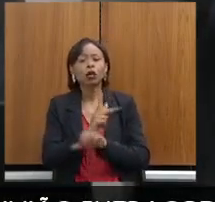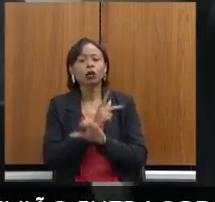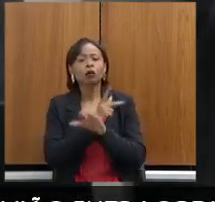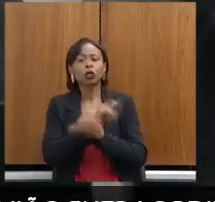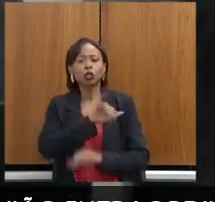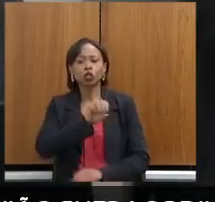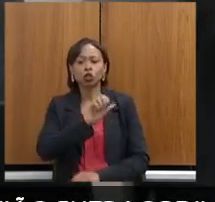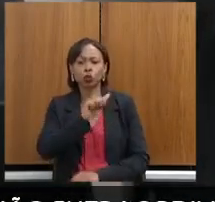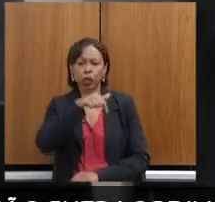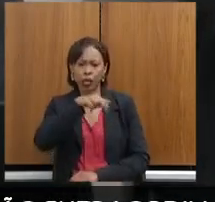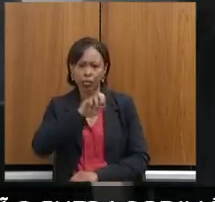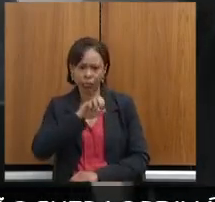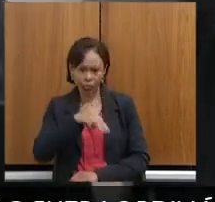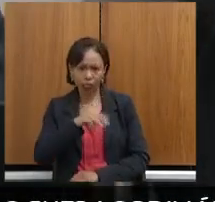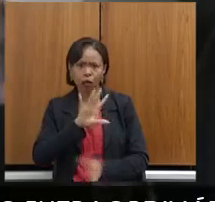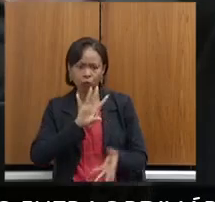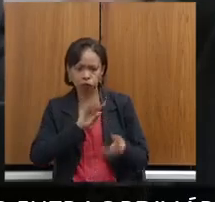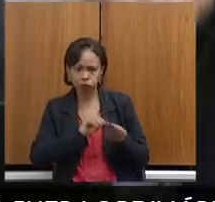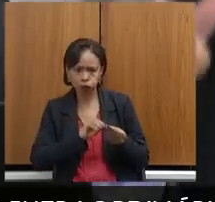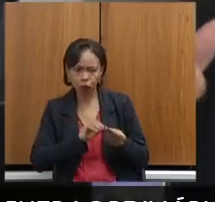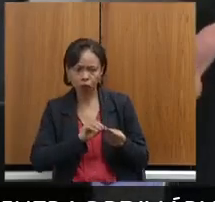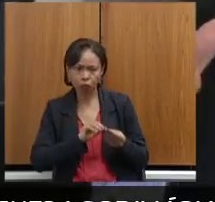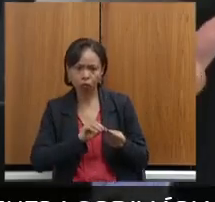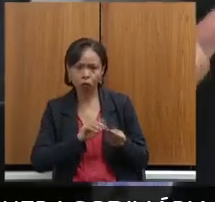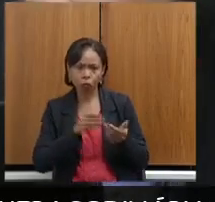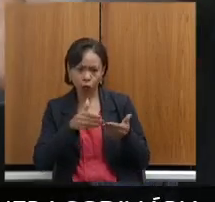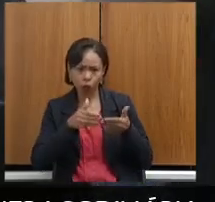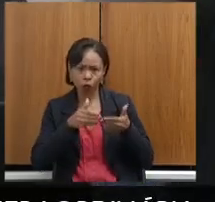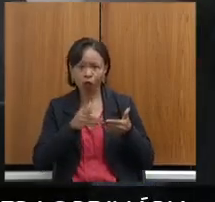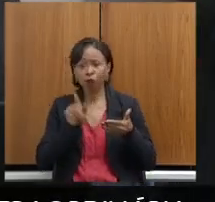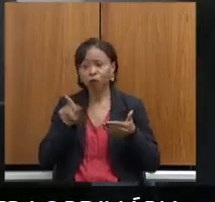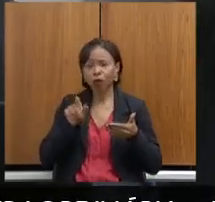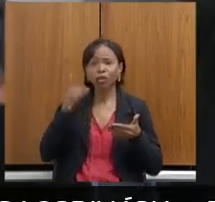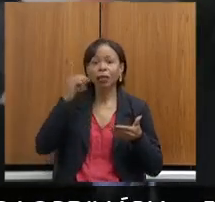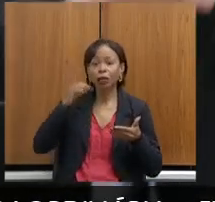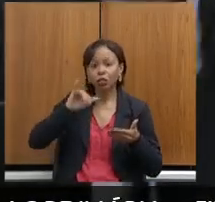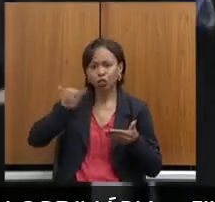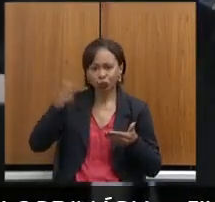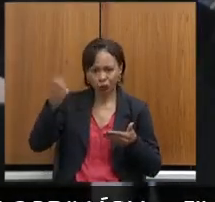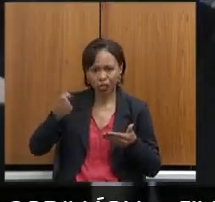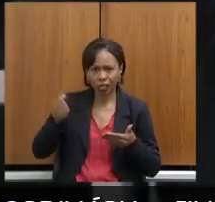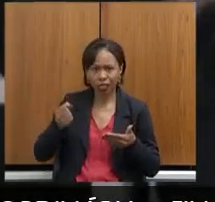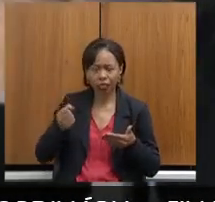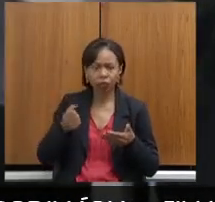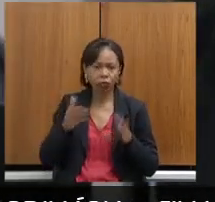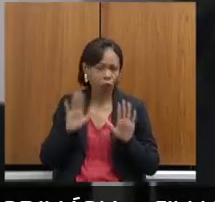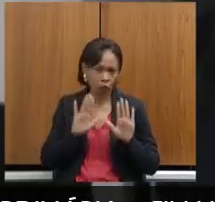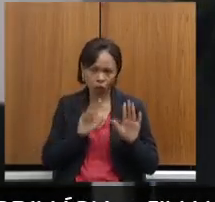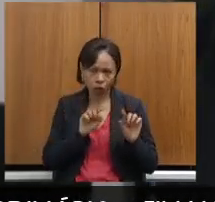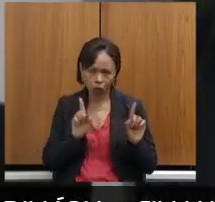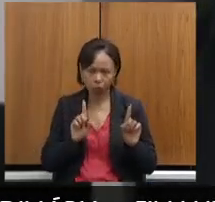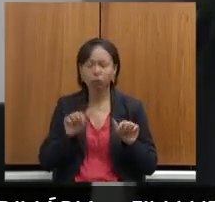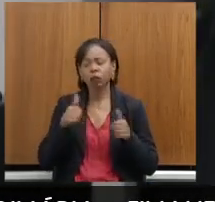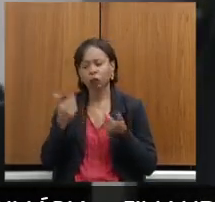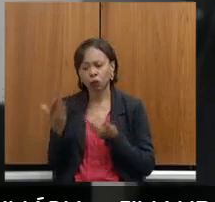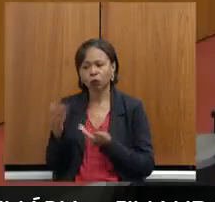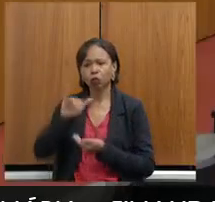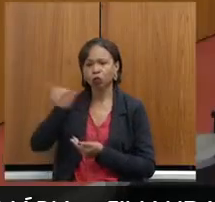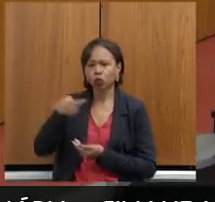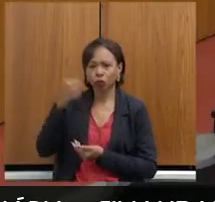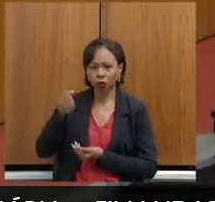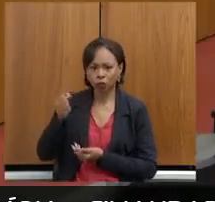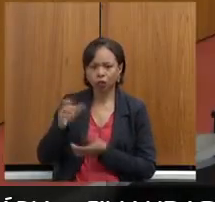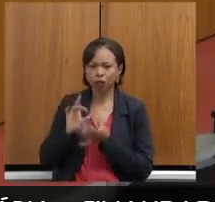Peço que seja breve para que o deputado João Leite Gustavo Santana ainda Ok Deputado João Leite vossa excelência'